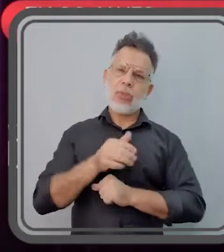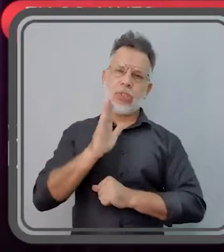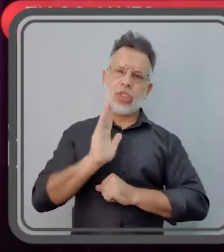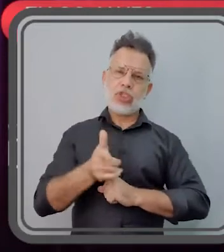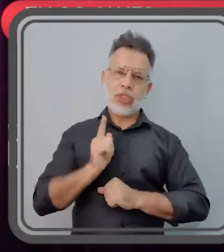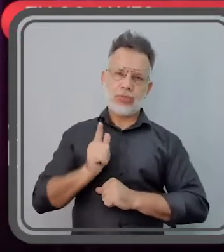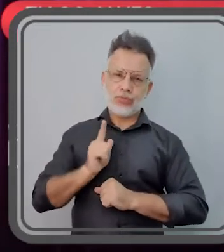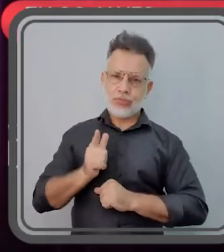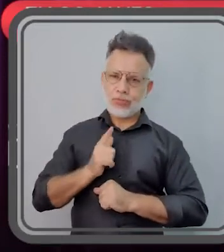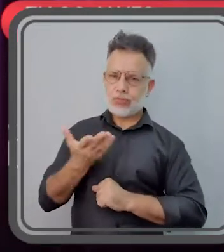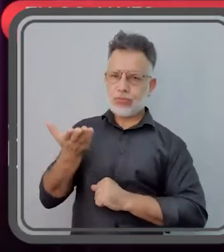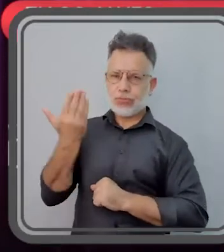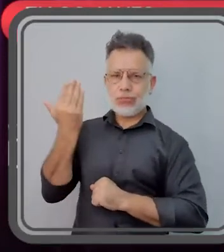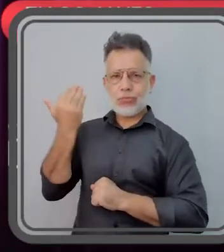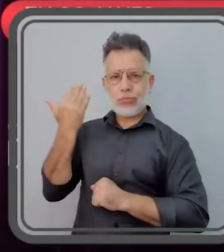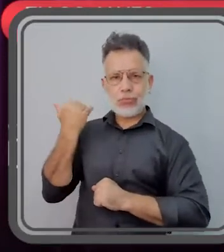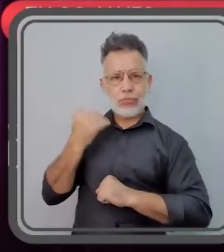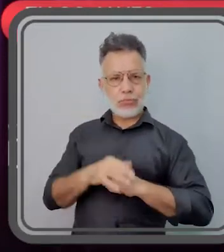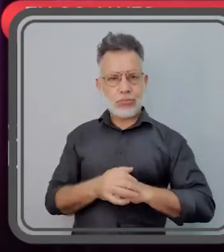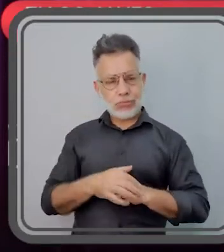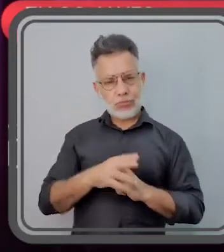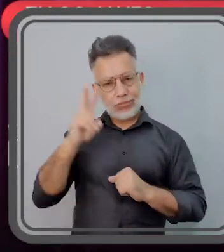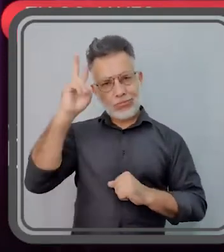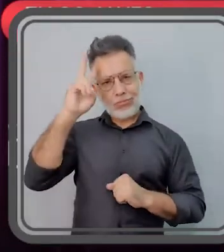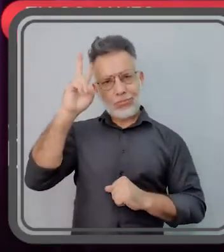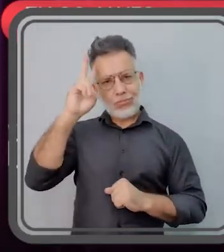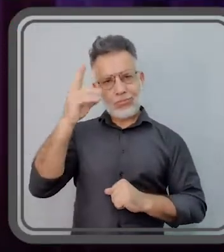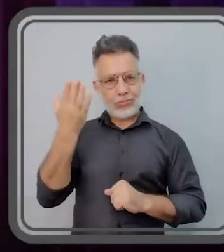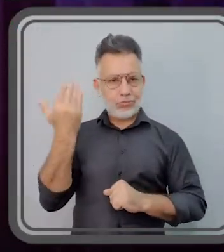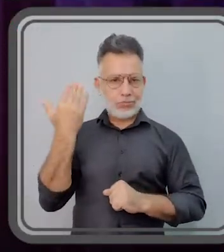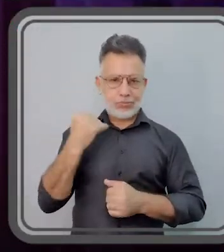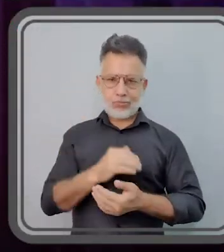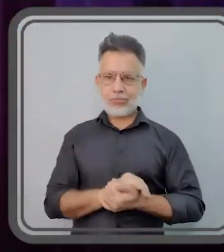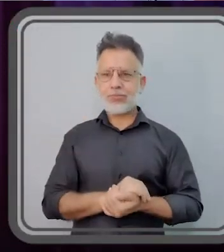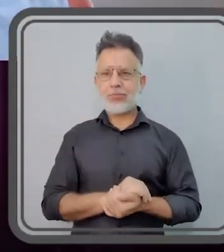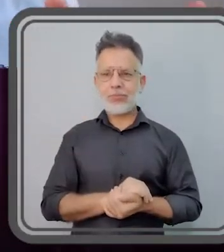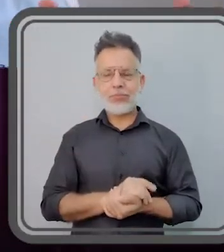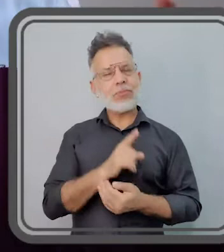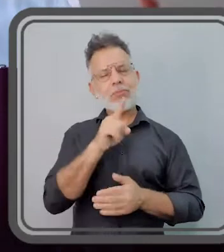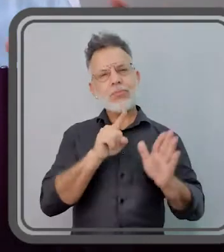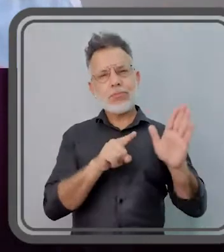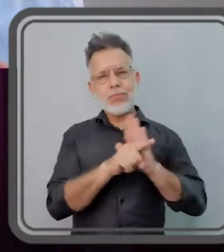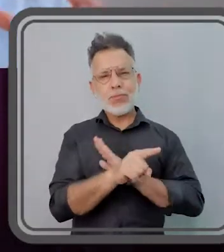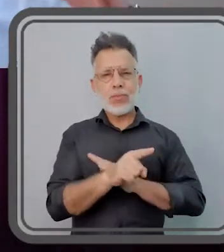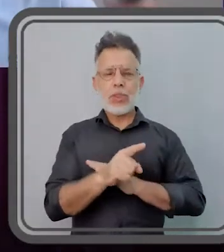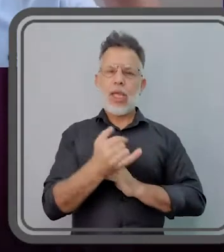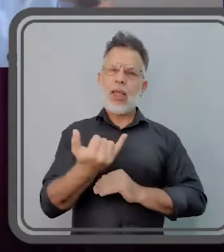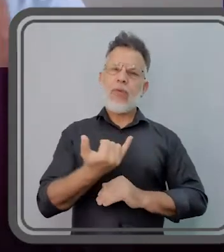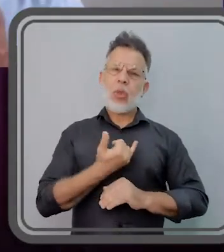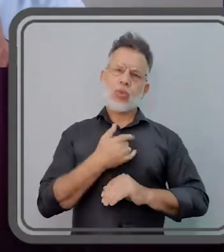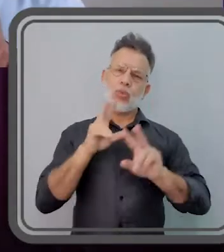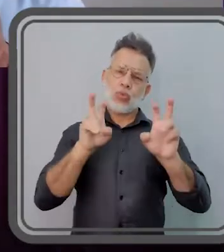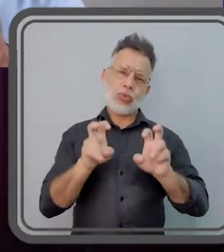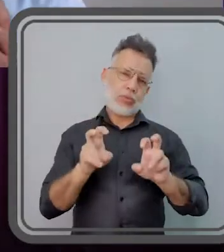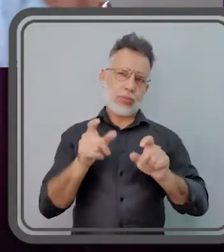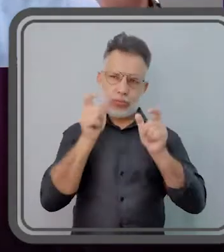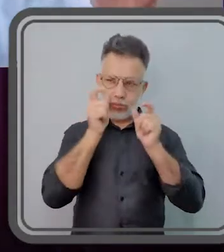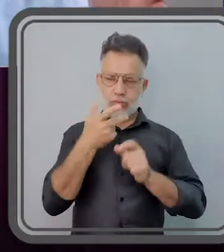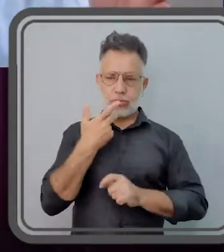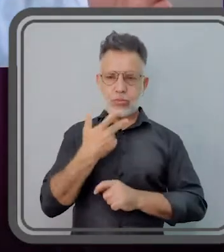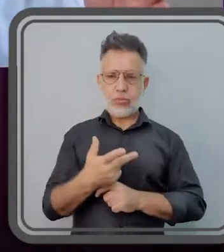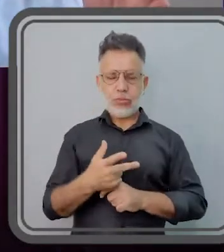fizeram no atrás, no história, não? E você trouxe um tema interessante. Nós falamos de